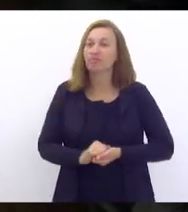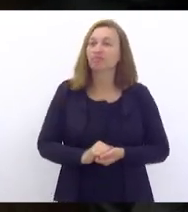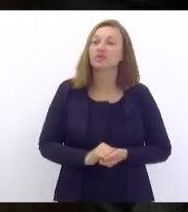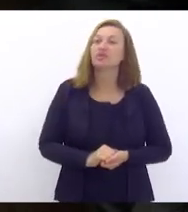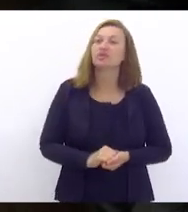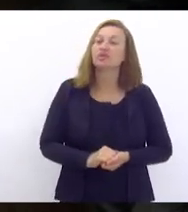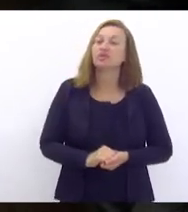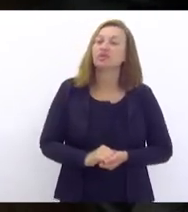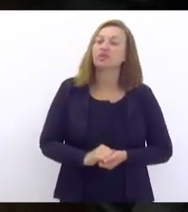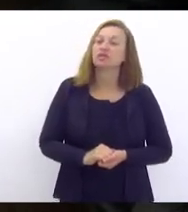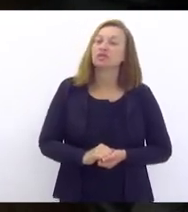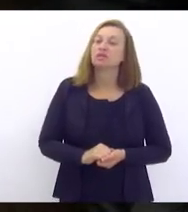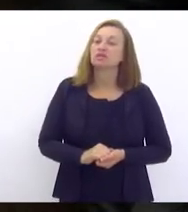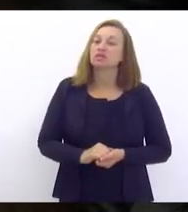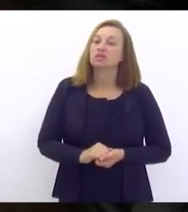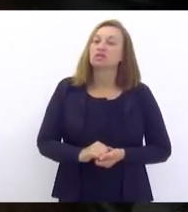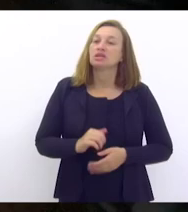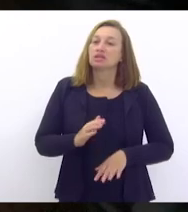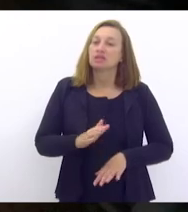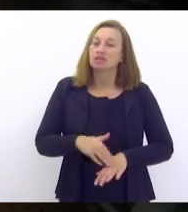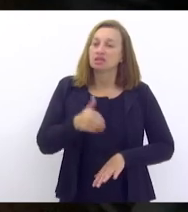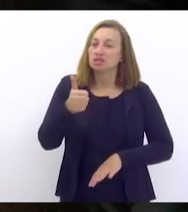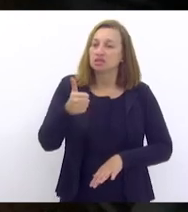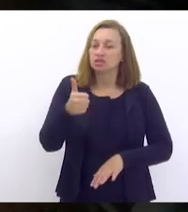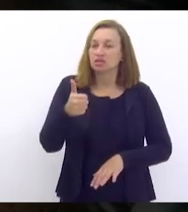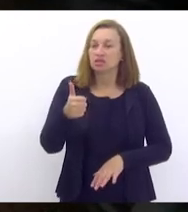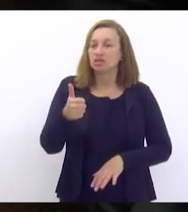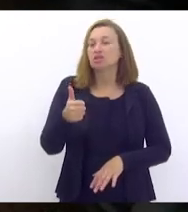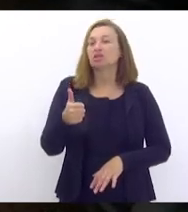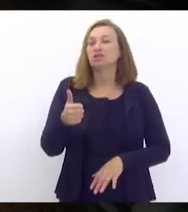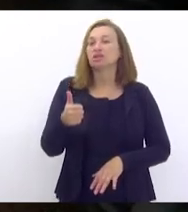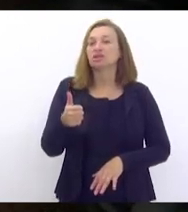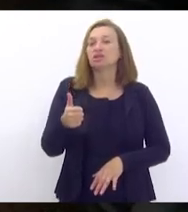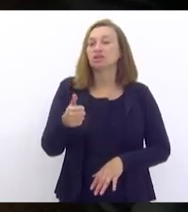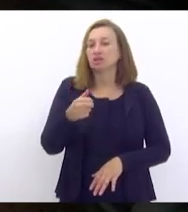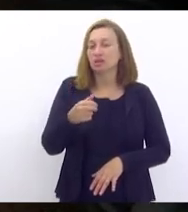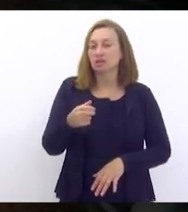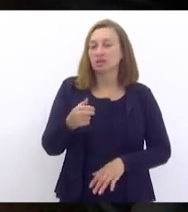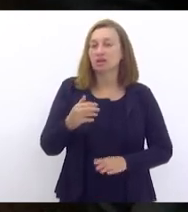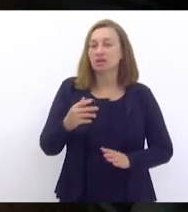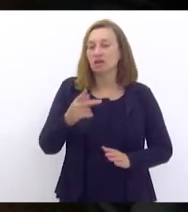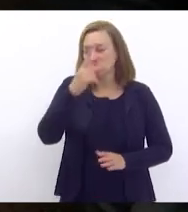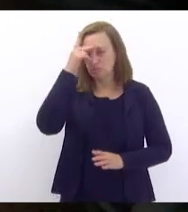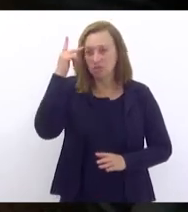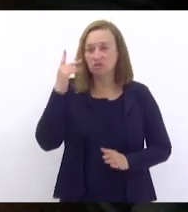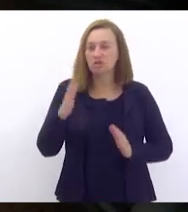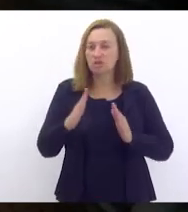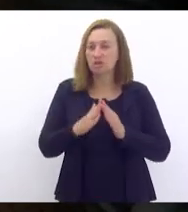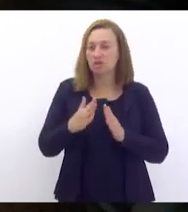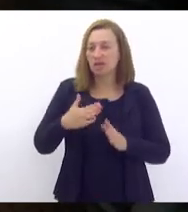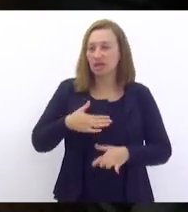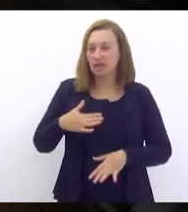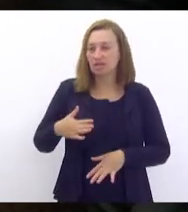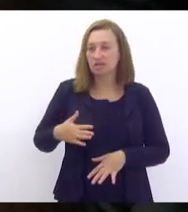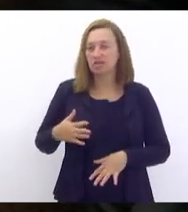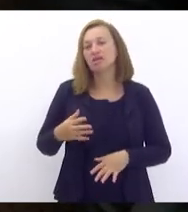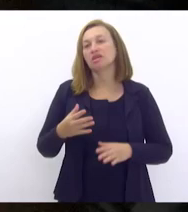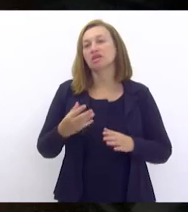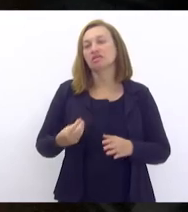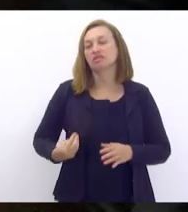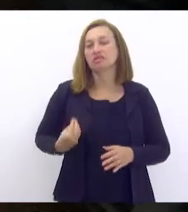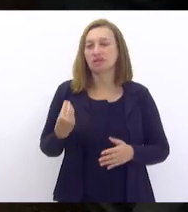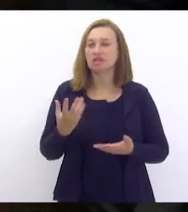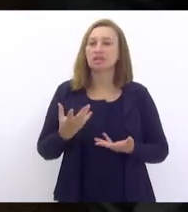na direção de dar ainda mais dignidade ao pessoal do Minha Casa Minha Vida, Faixa 1, e de todos os